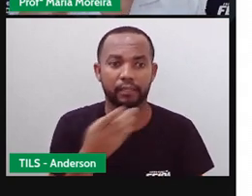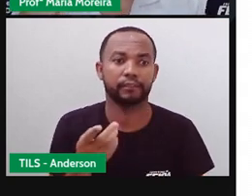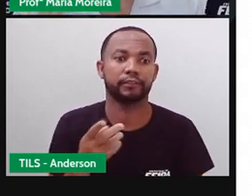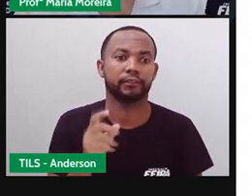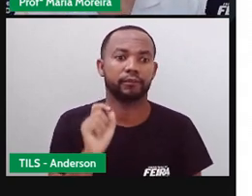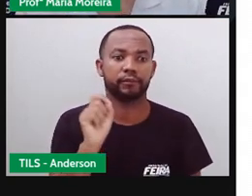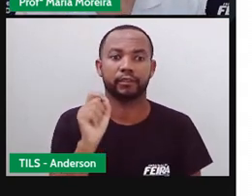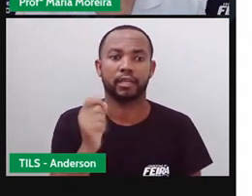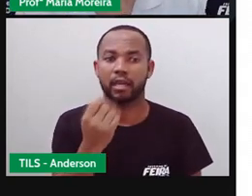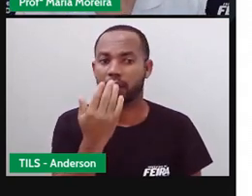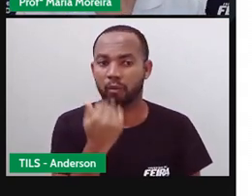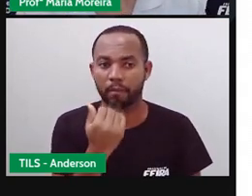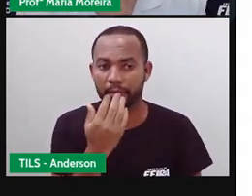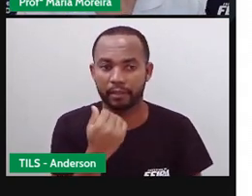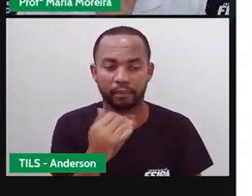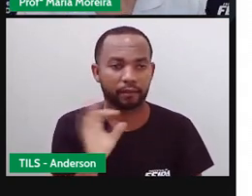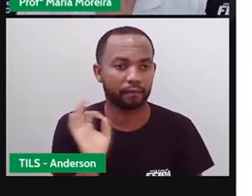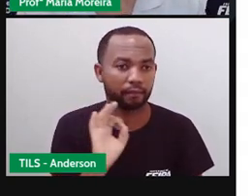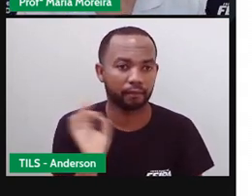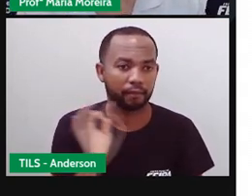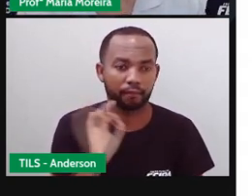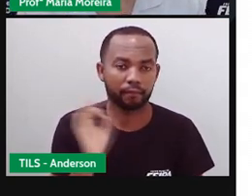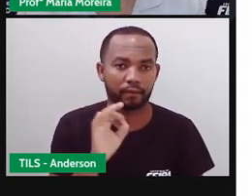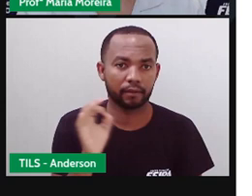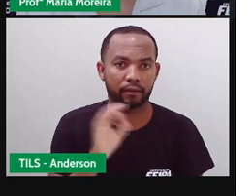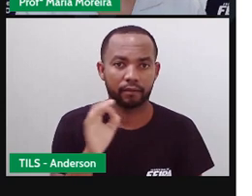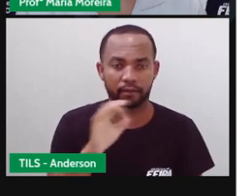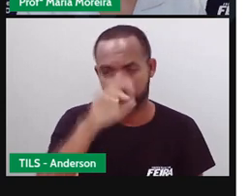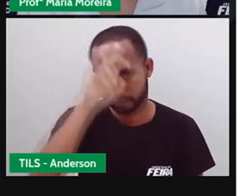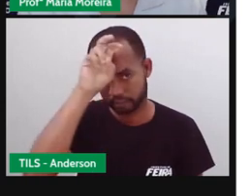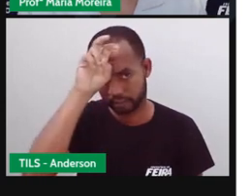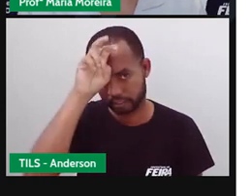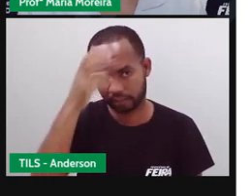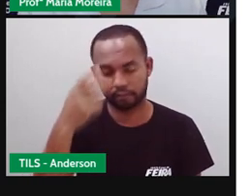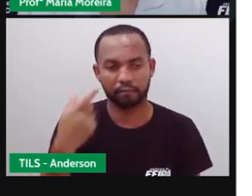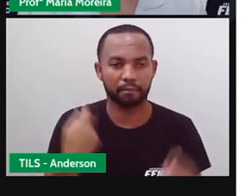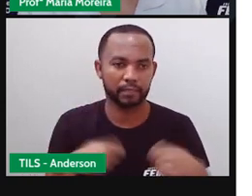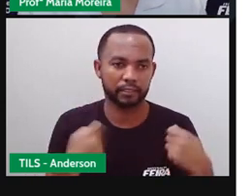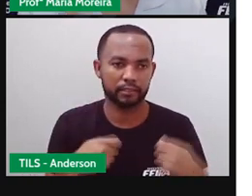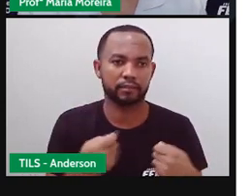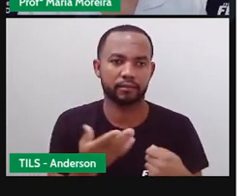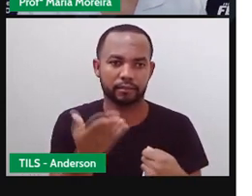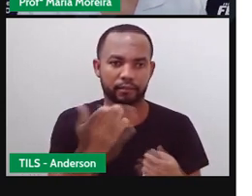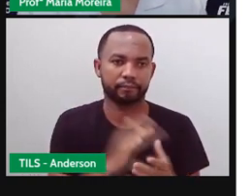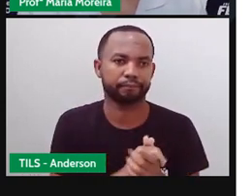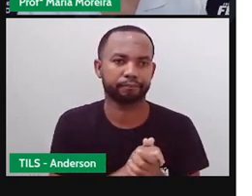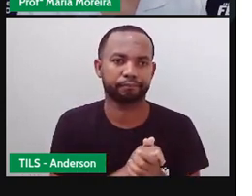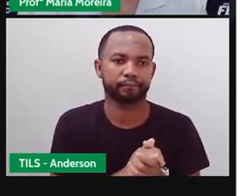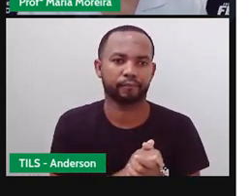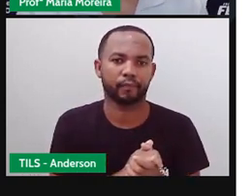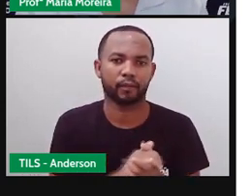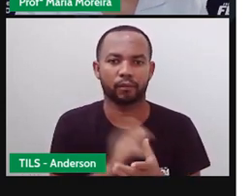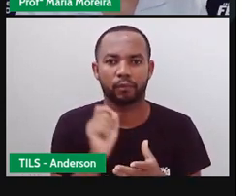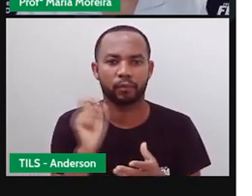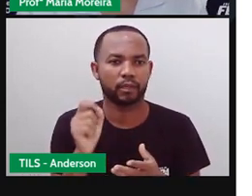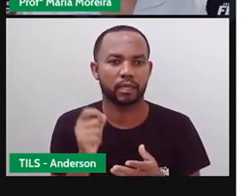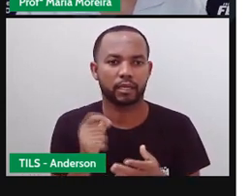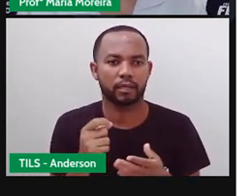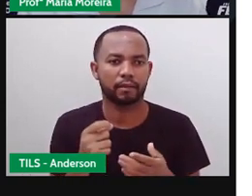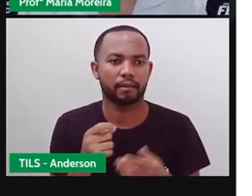que não se alimentam diretamente desses insetos no entanto dependem dele por exemplo a polinização